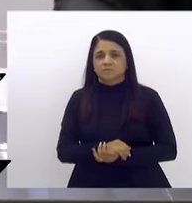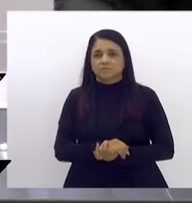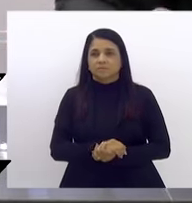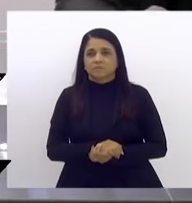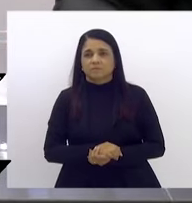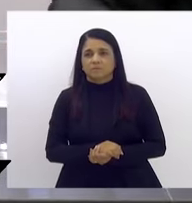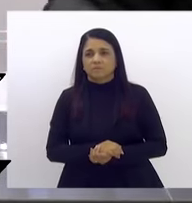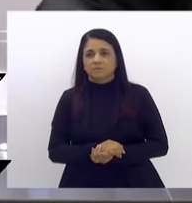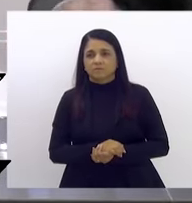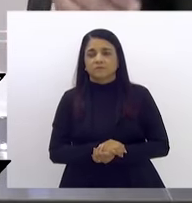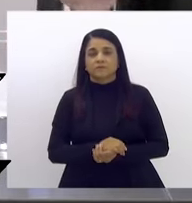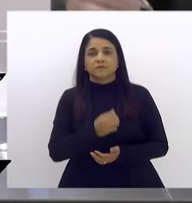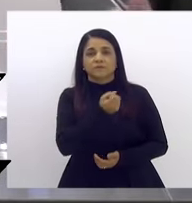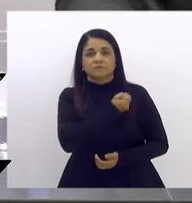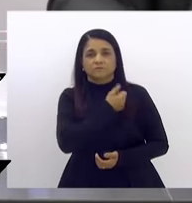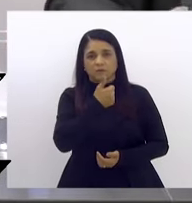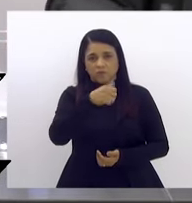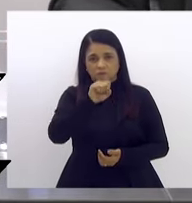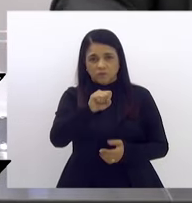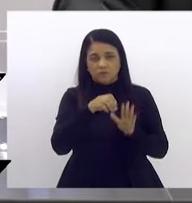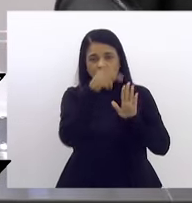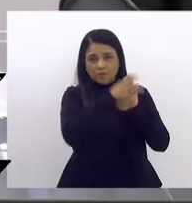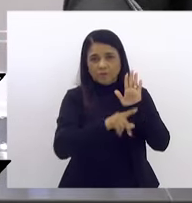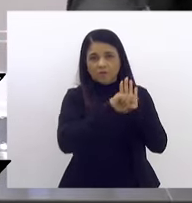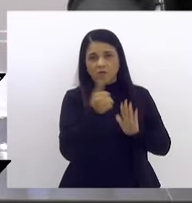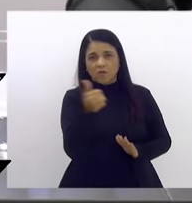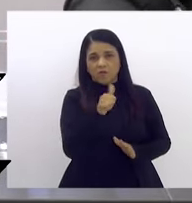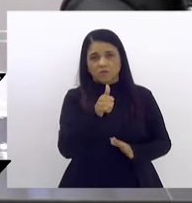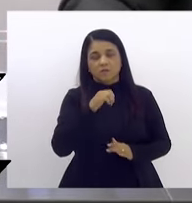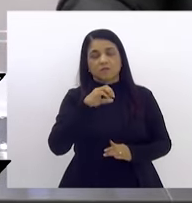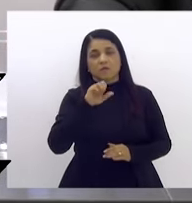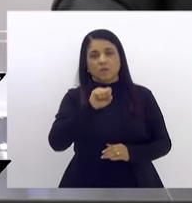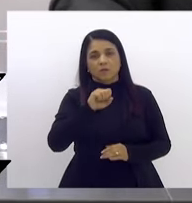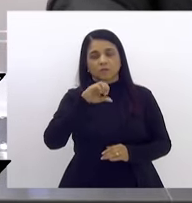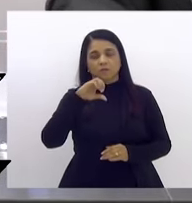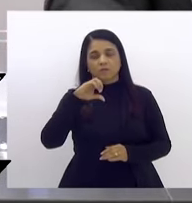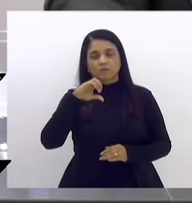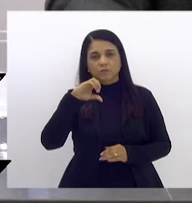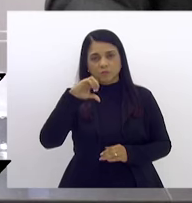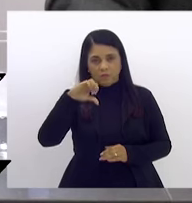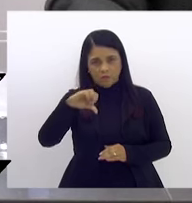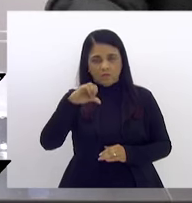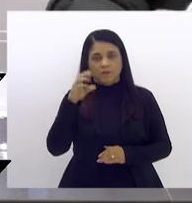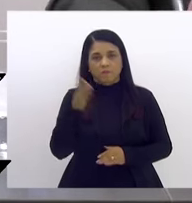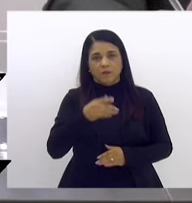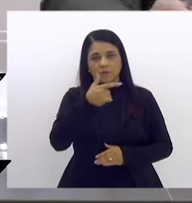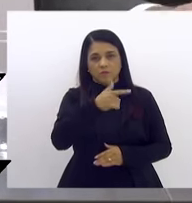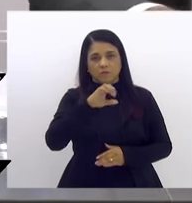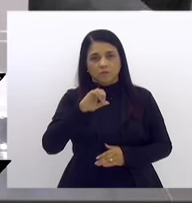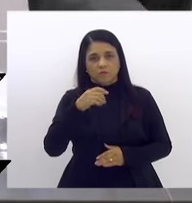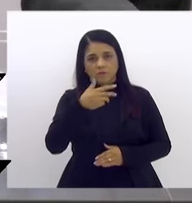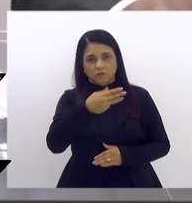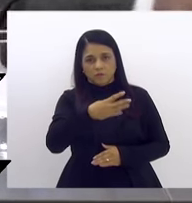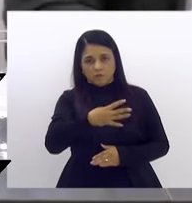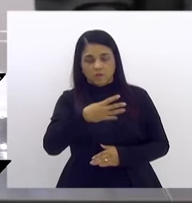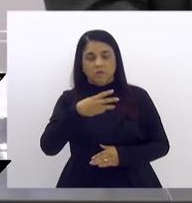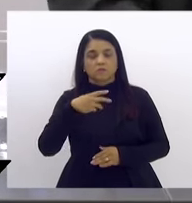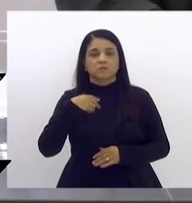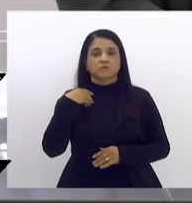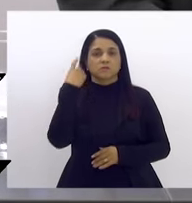aprovado 18 da pauta oo projeto de lei 1189 2023 de autoria também da deputada